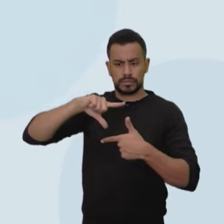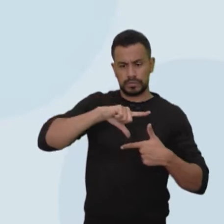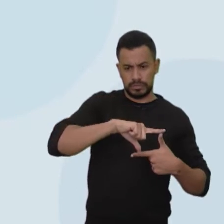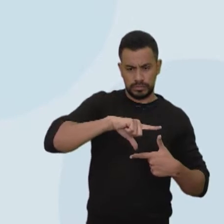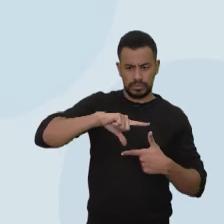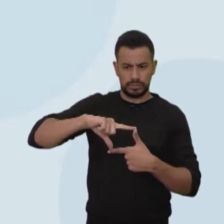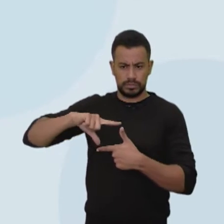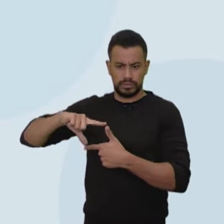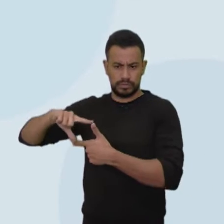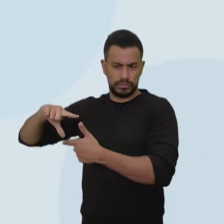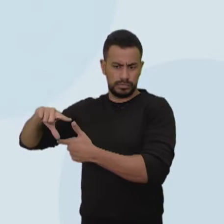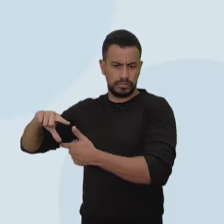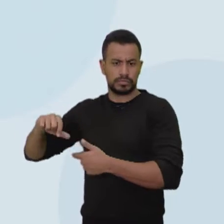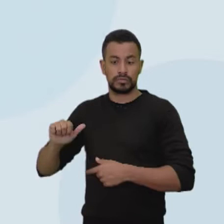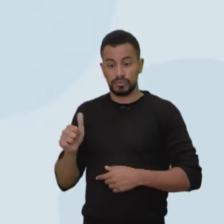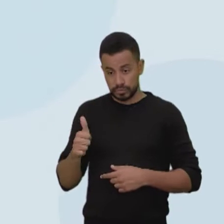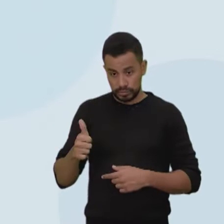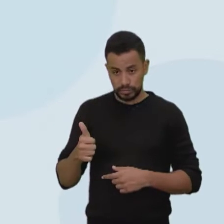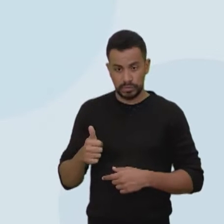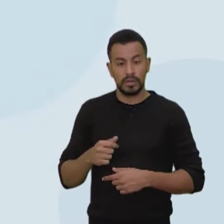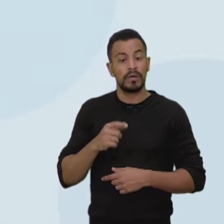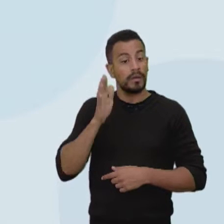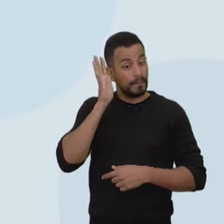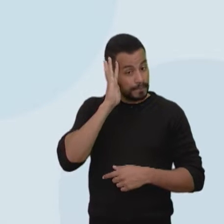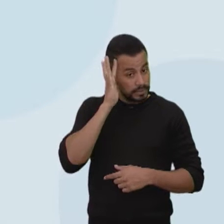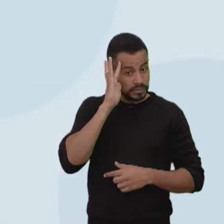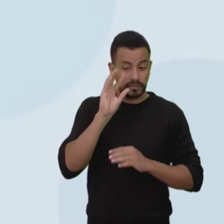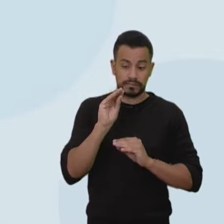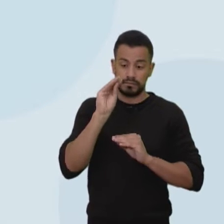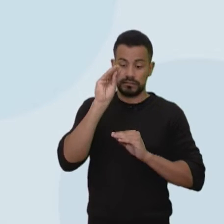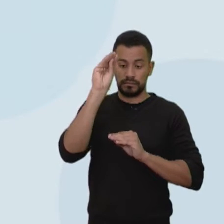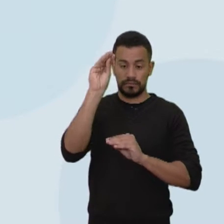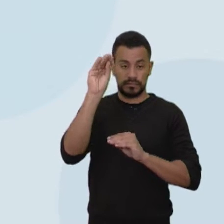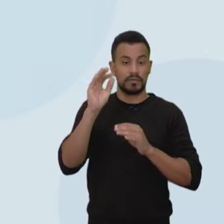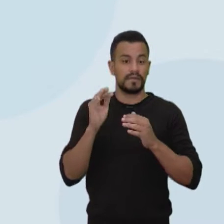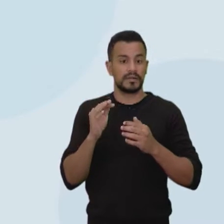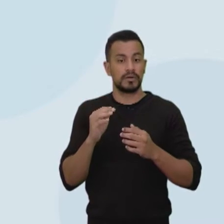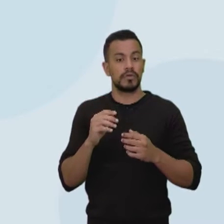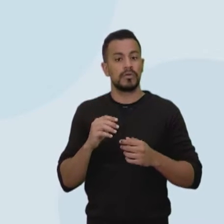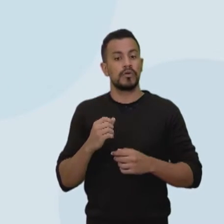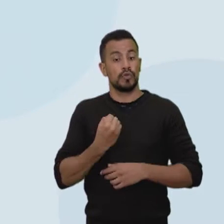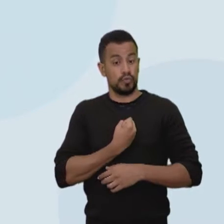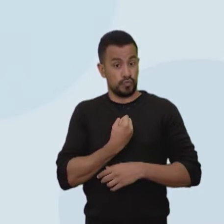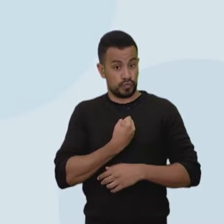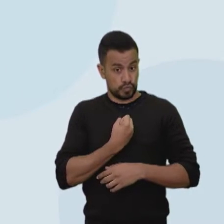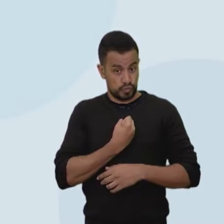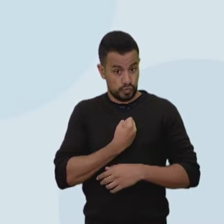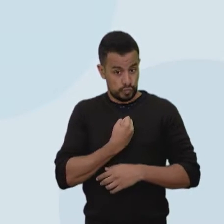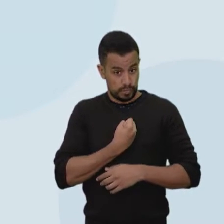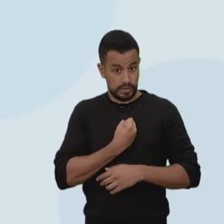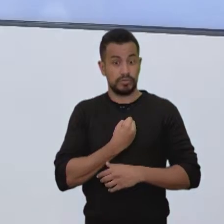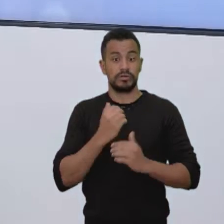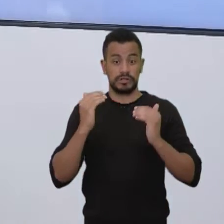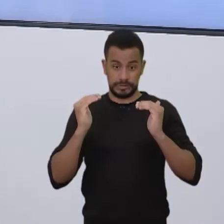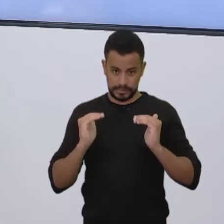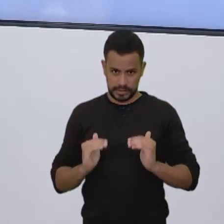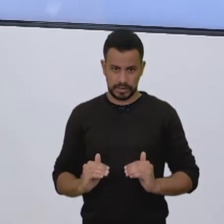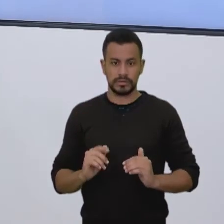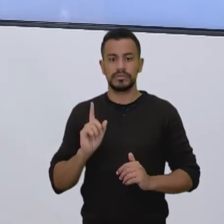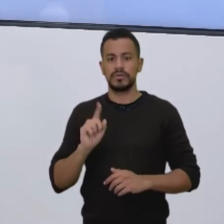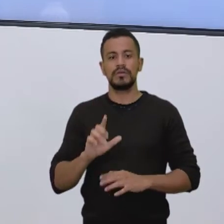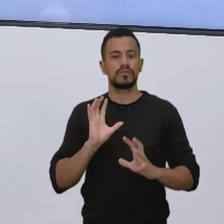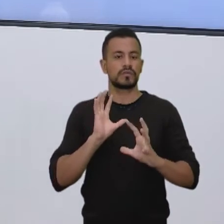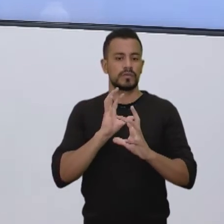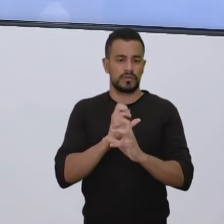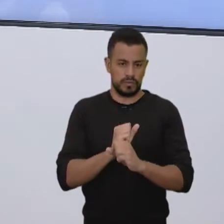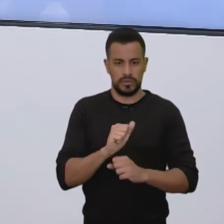numa fração, o meu denominador, que é o número de baixo, é o 11. É o todo, é o total, 11. E o